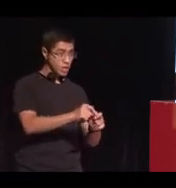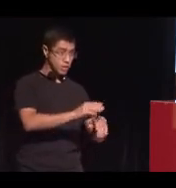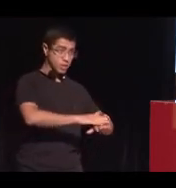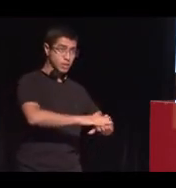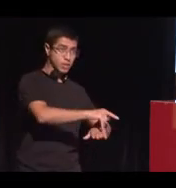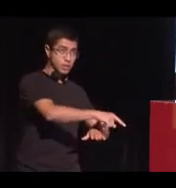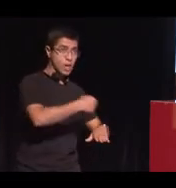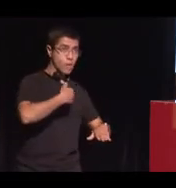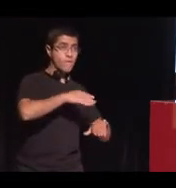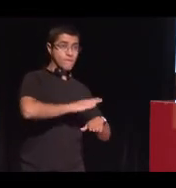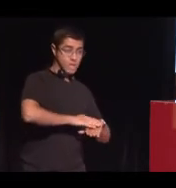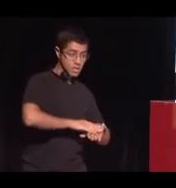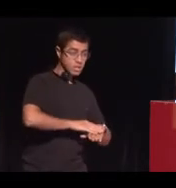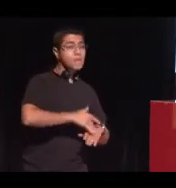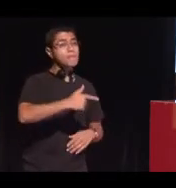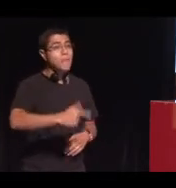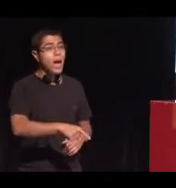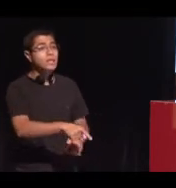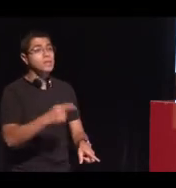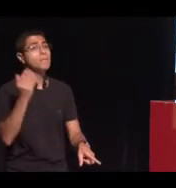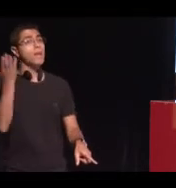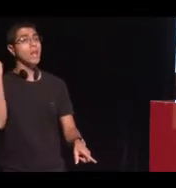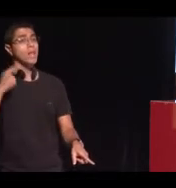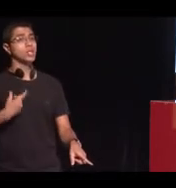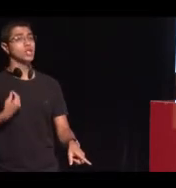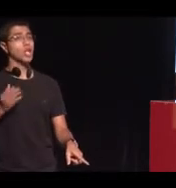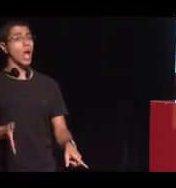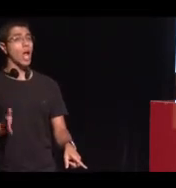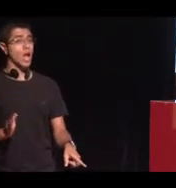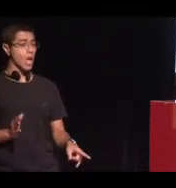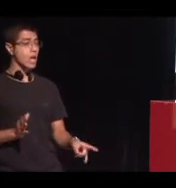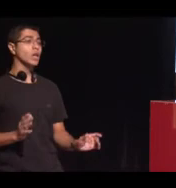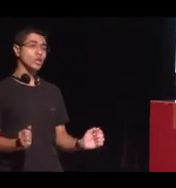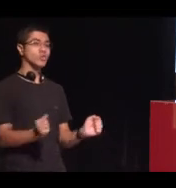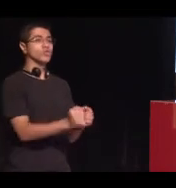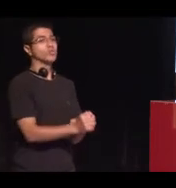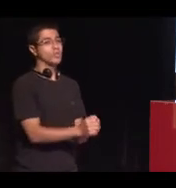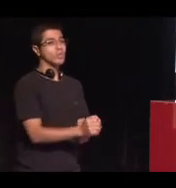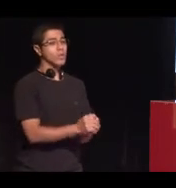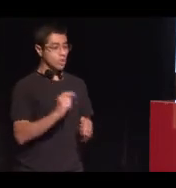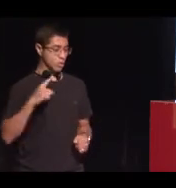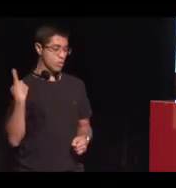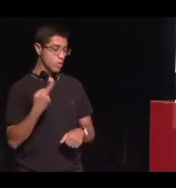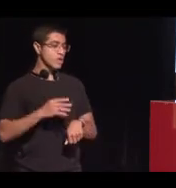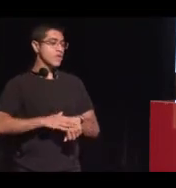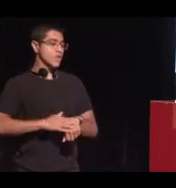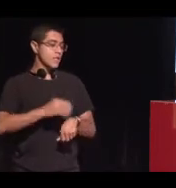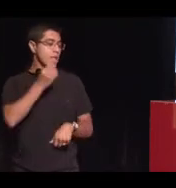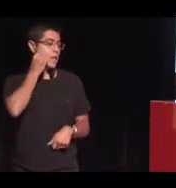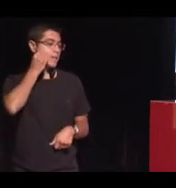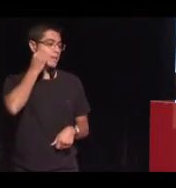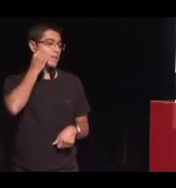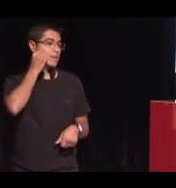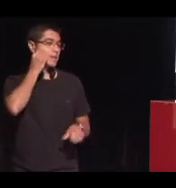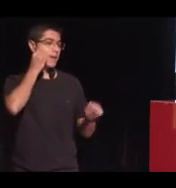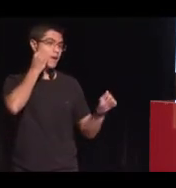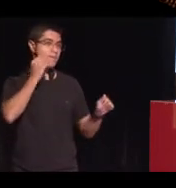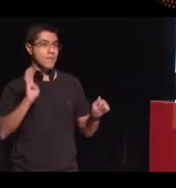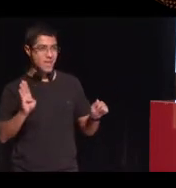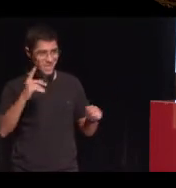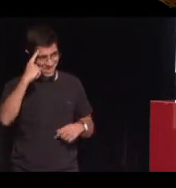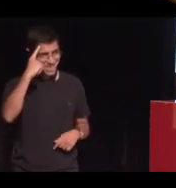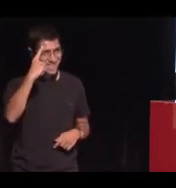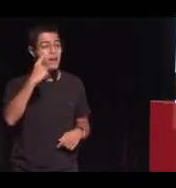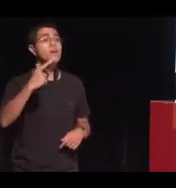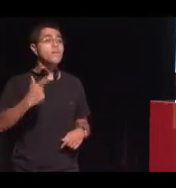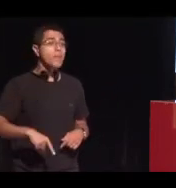começou a observar. Então, a gente começou a fazer uns testes A/B, a gente começou a ver se a qualidade, se não teve nenhuma discrepância enorme em outputs que a gente tinha